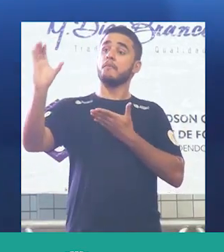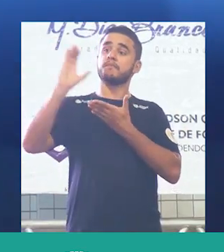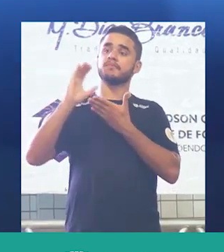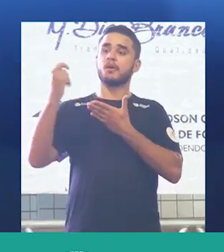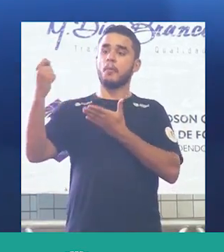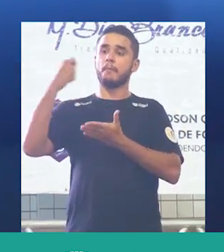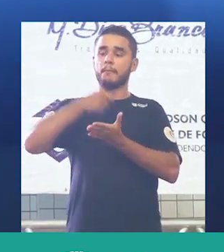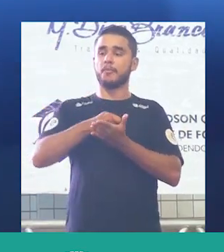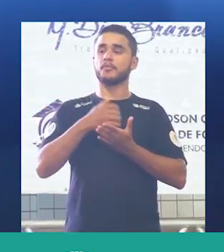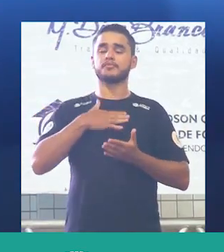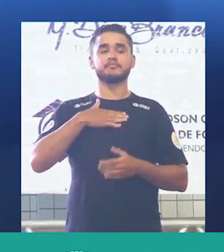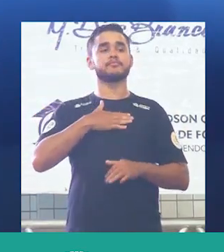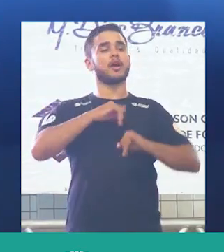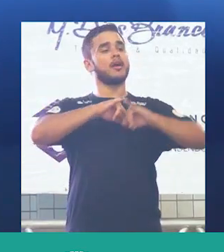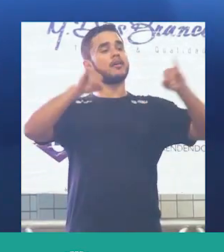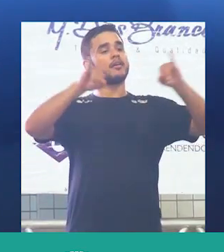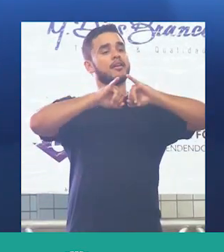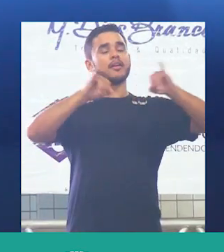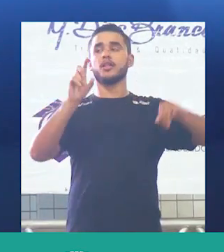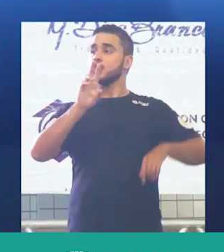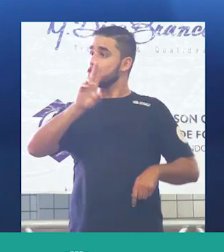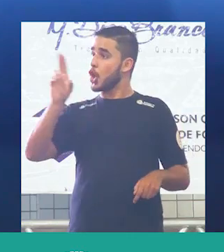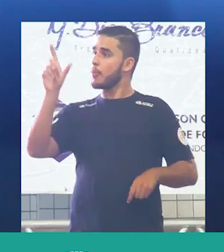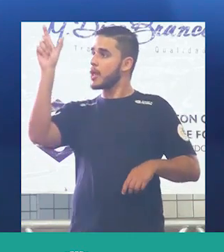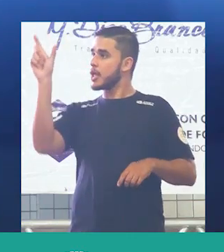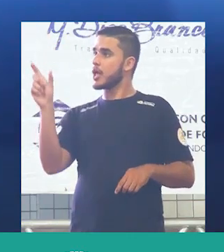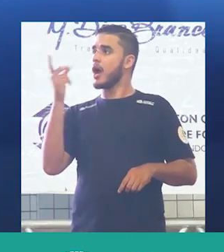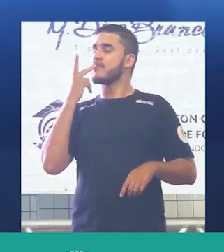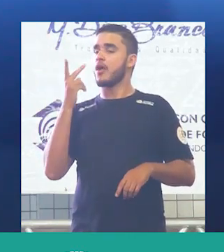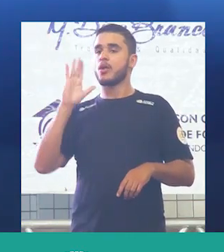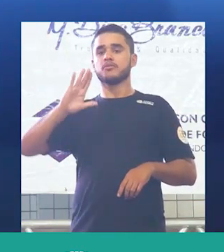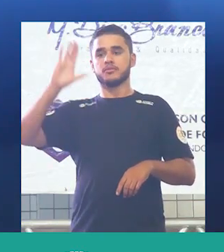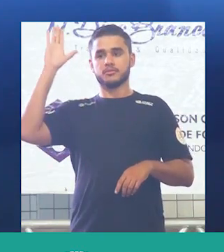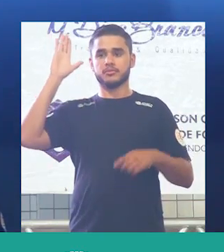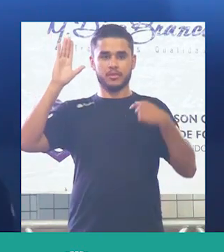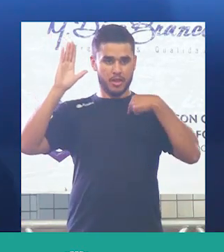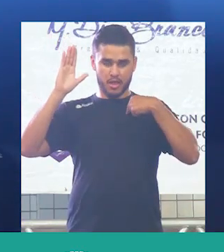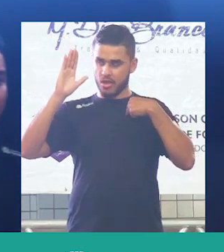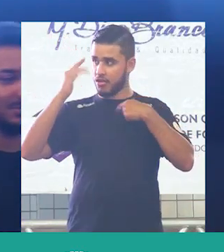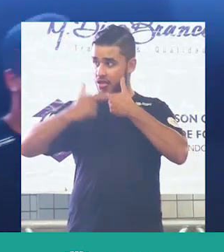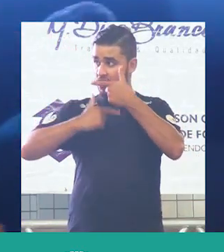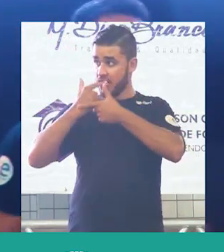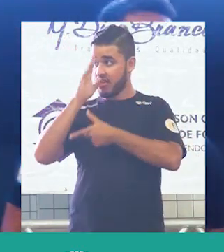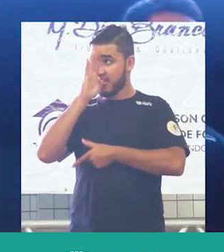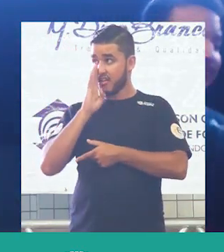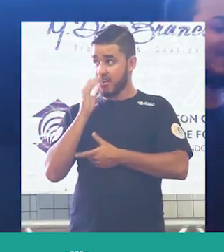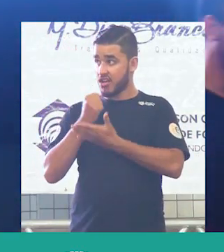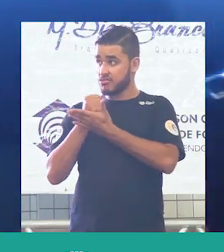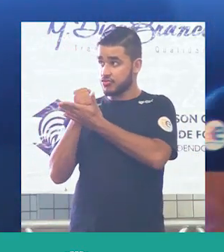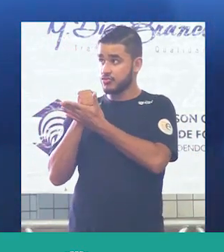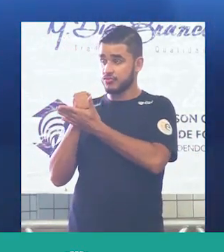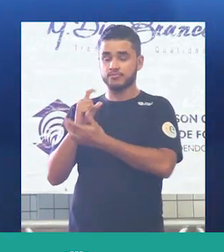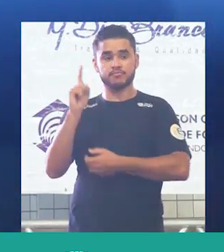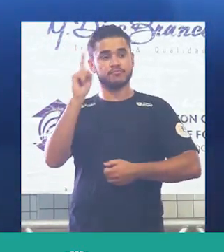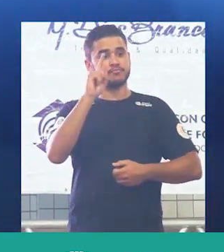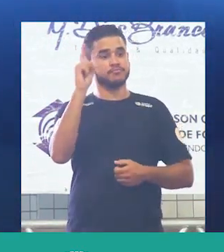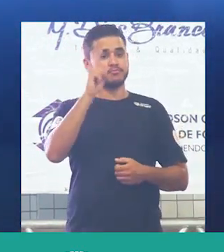dinheiro, aí eu faço propaganda deles, mas eu vou fazer de graça. Doido, né? Nem relógio para trabalhar de graça. Pois vamos aqui.